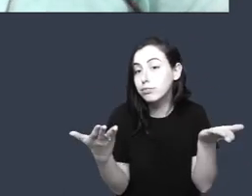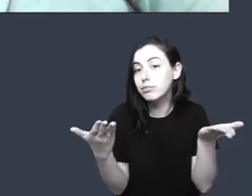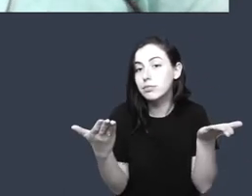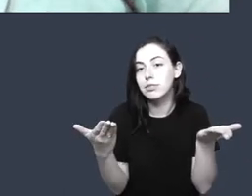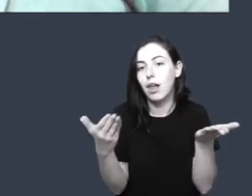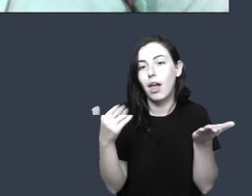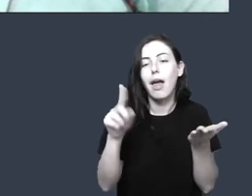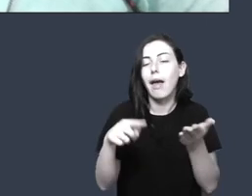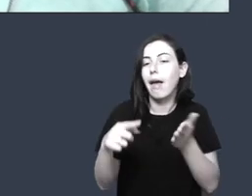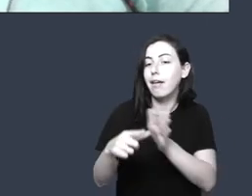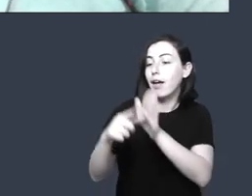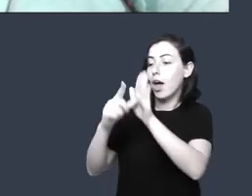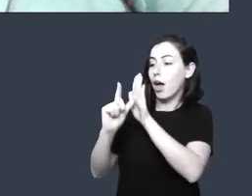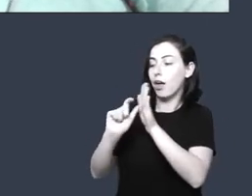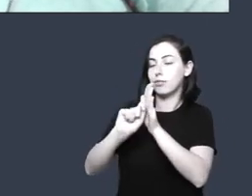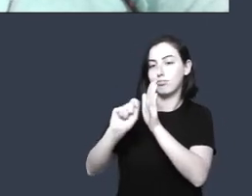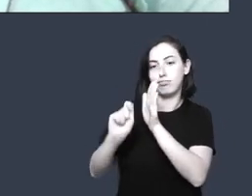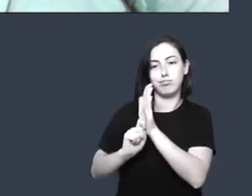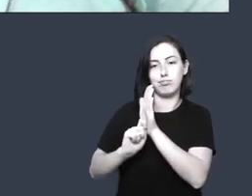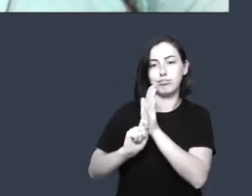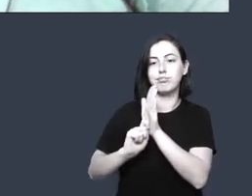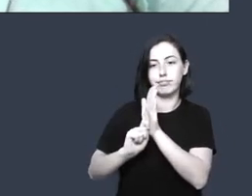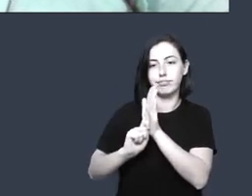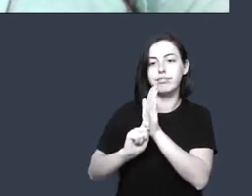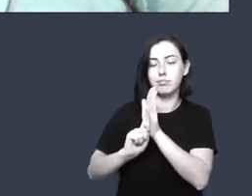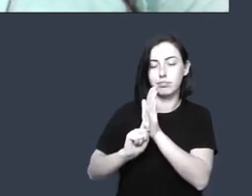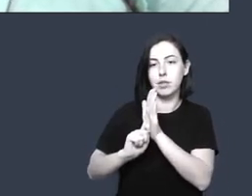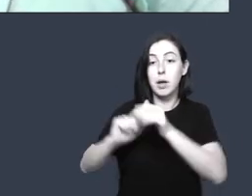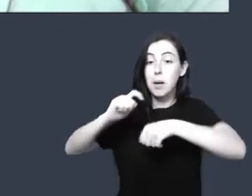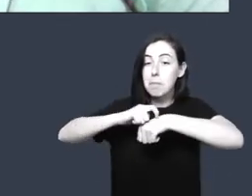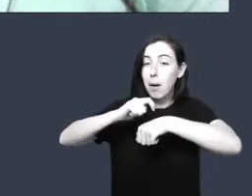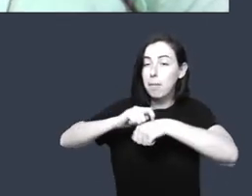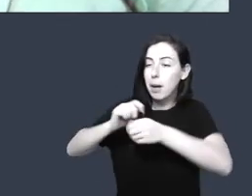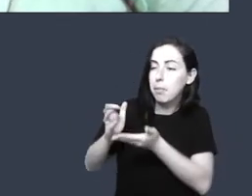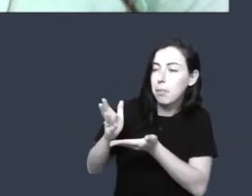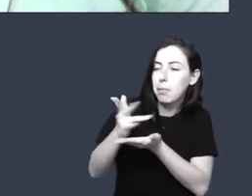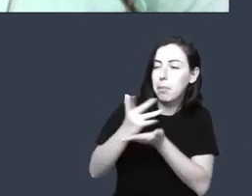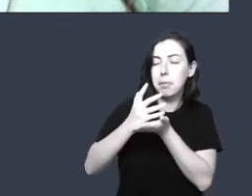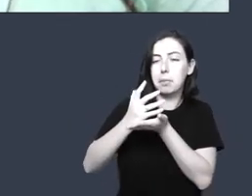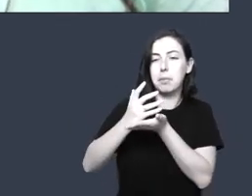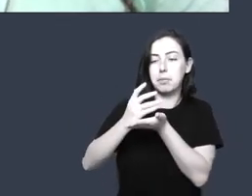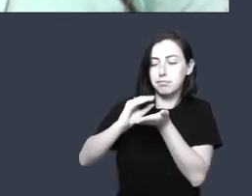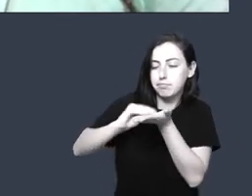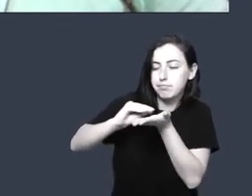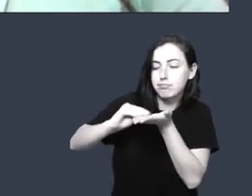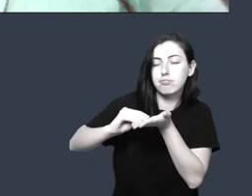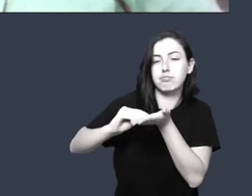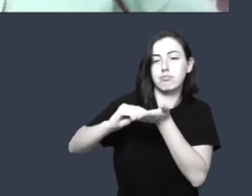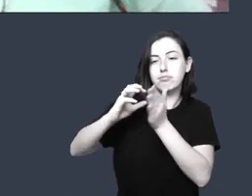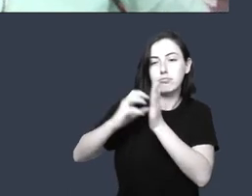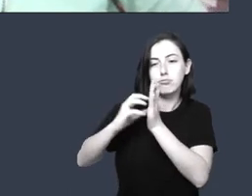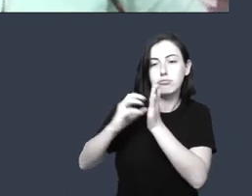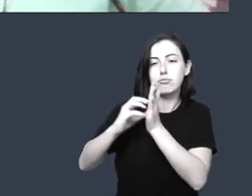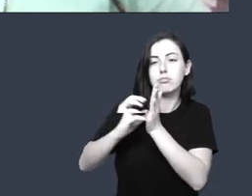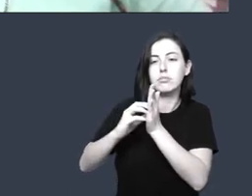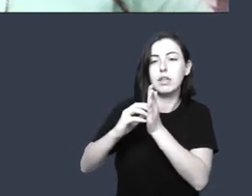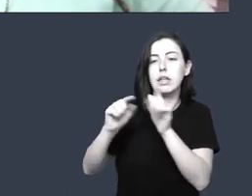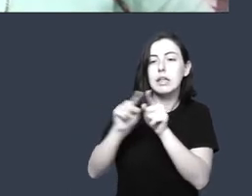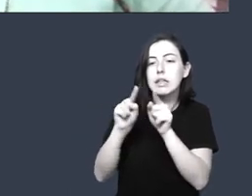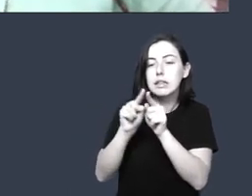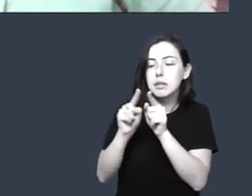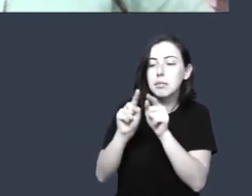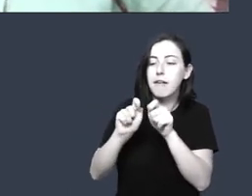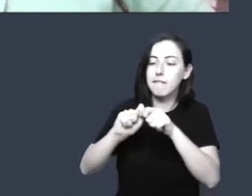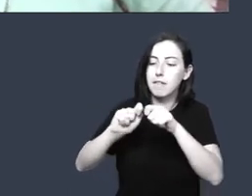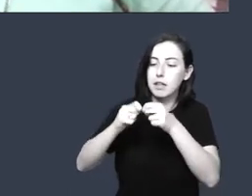dos algoritmos, né? Então, a gente tem que pensar um pouquinho antes de quando você está ali recolhendo os dados, construindo seu banco de dados em que você vai utilizar na